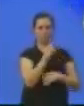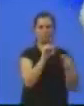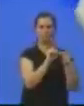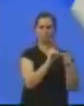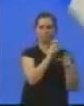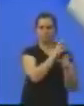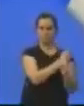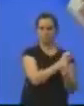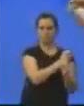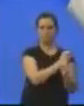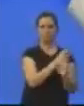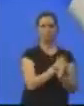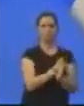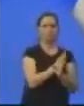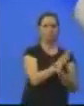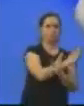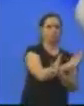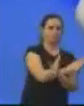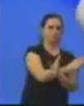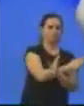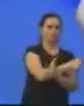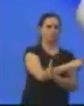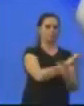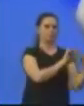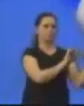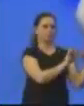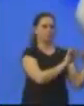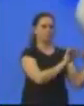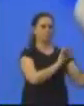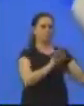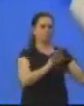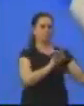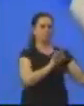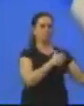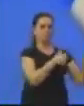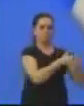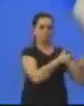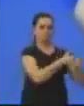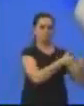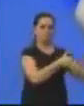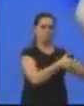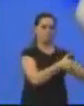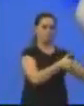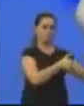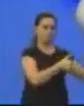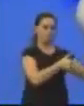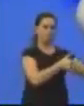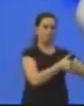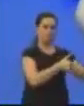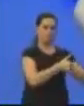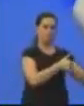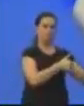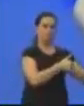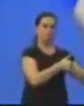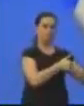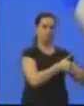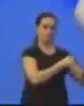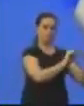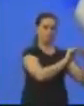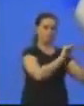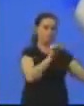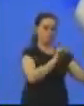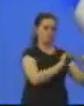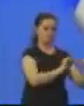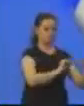faço para trás do menos 1 a reta paralela ao eixo x. E repare que o começo dessa semi-reta, que é o que apareceu